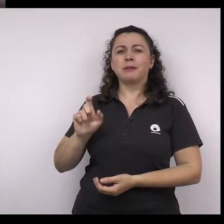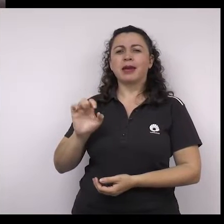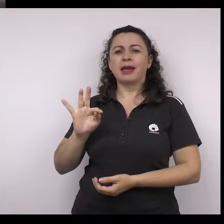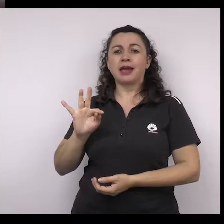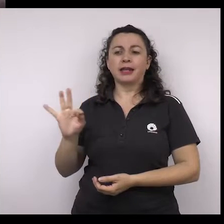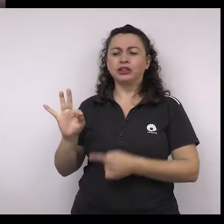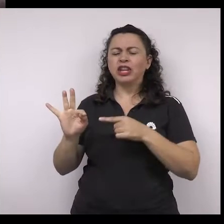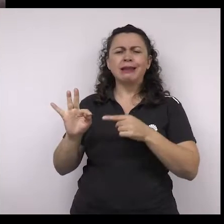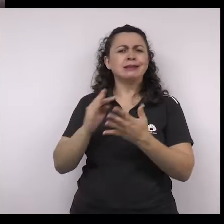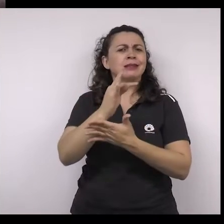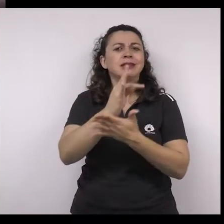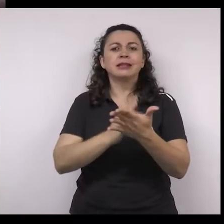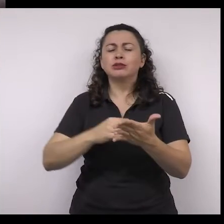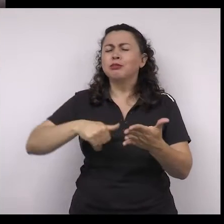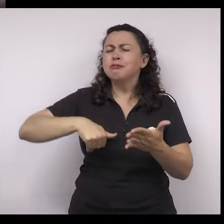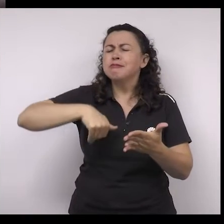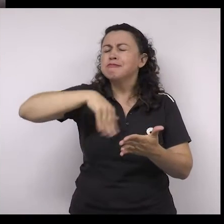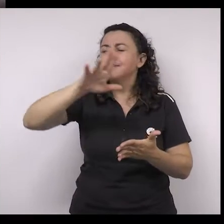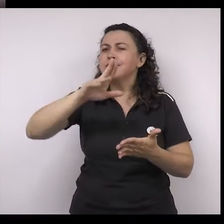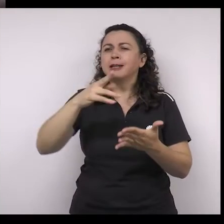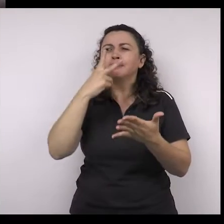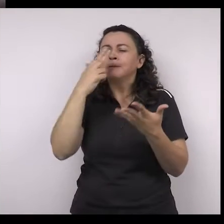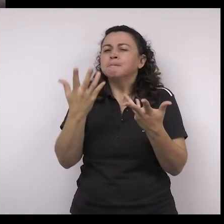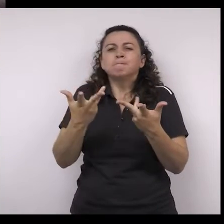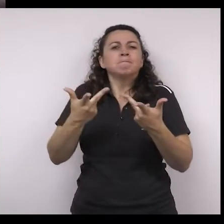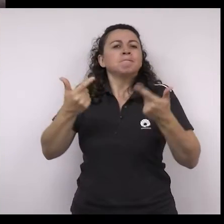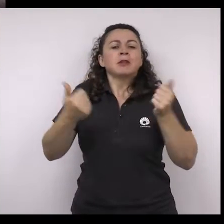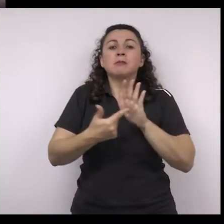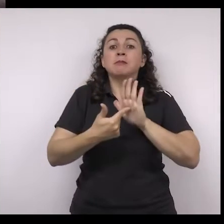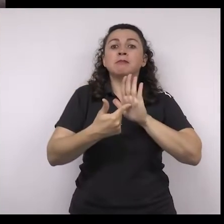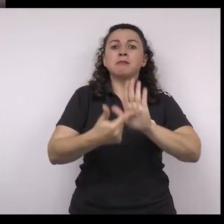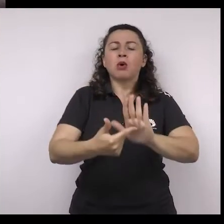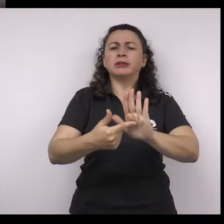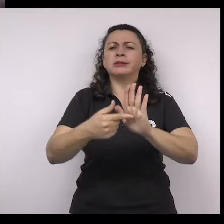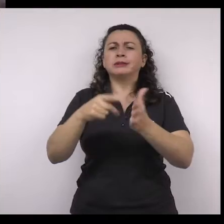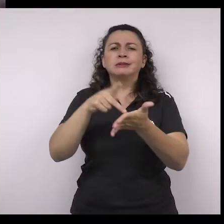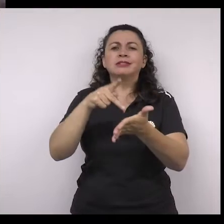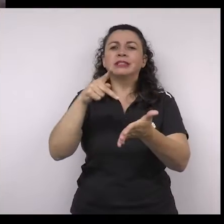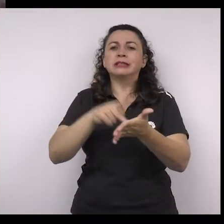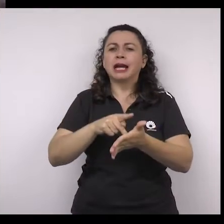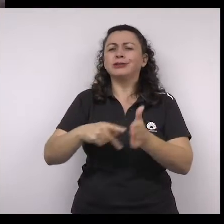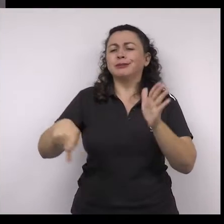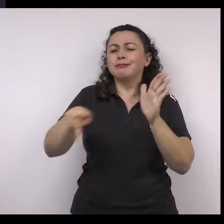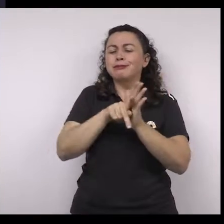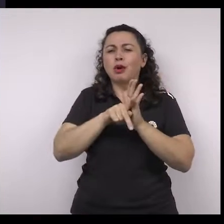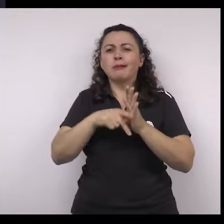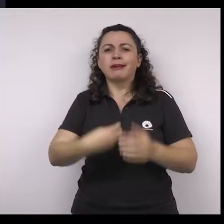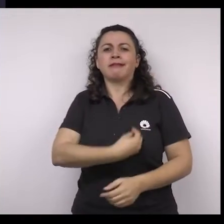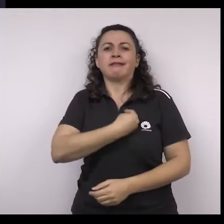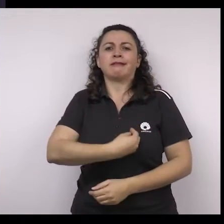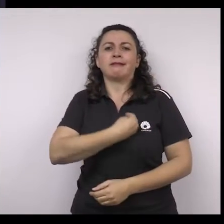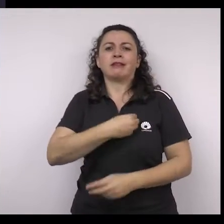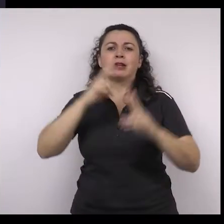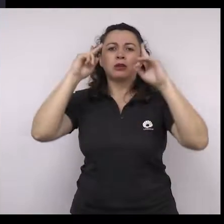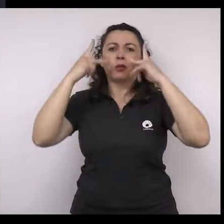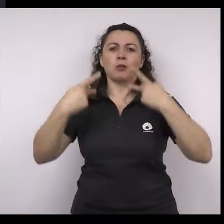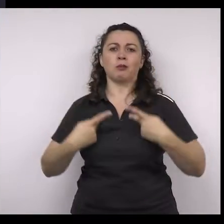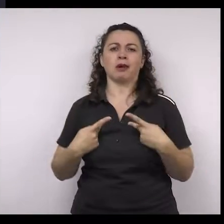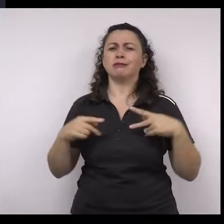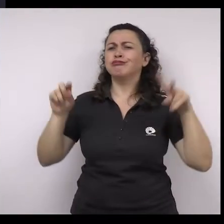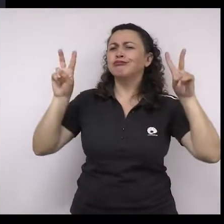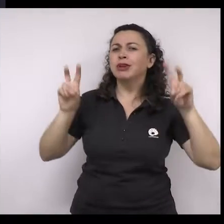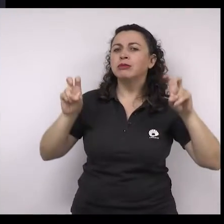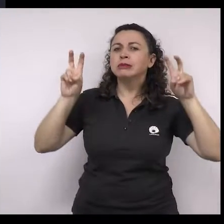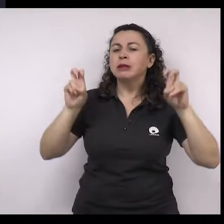mais vigoroso que coloca justamente em questão a condição humana, que coloca em questão ou que